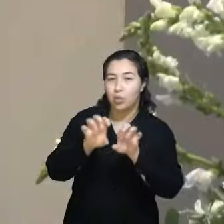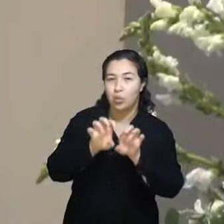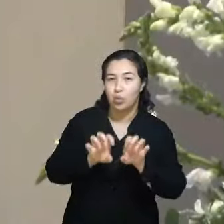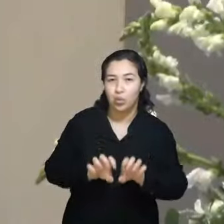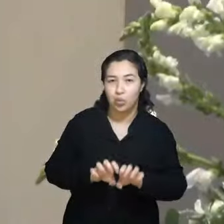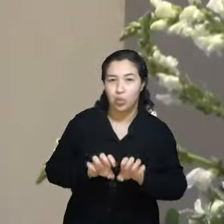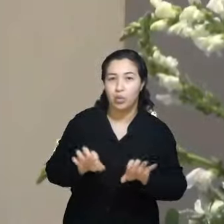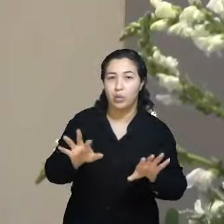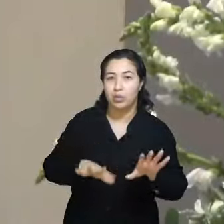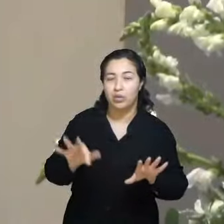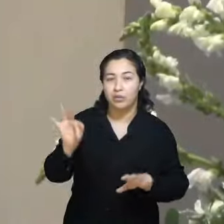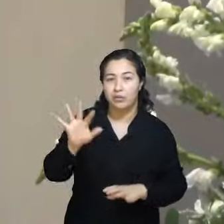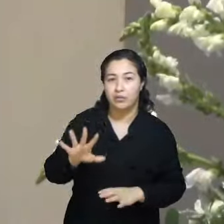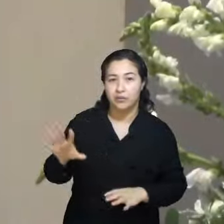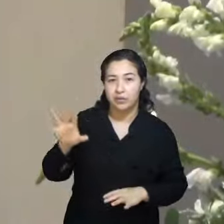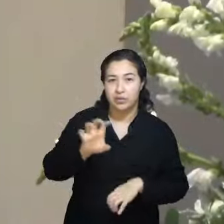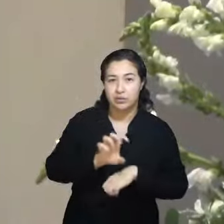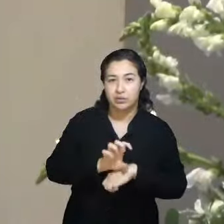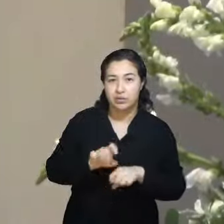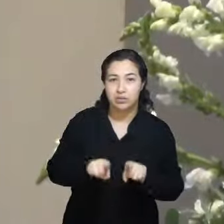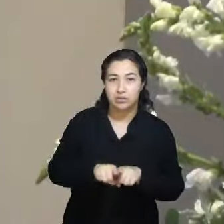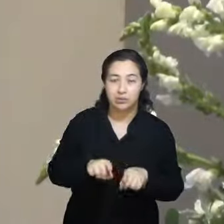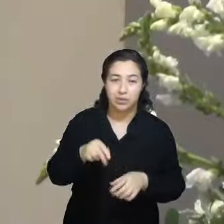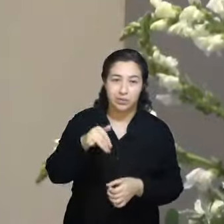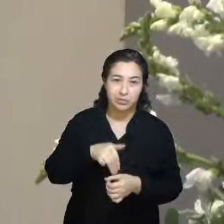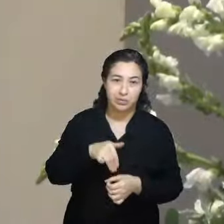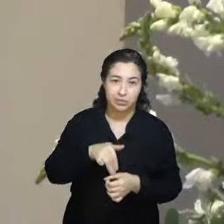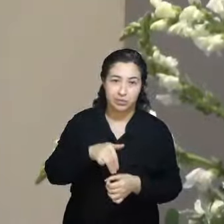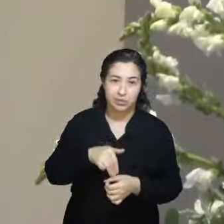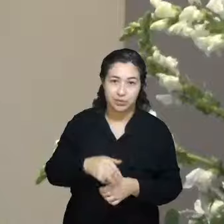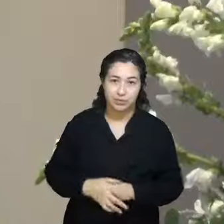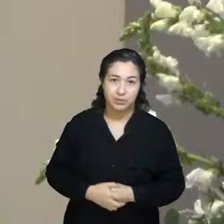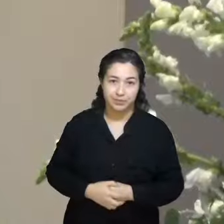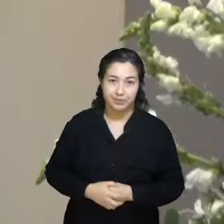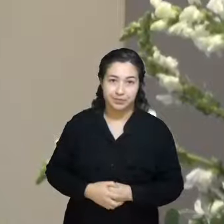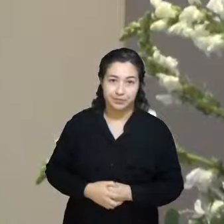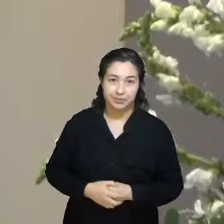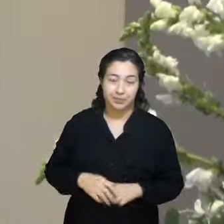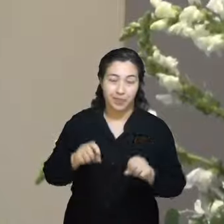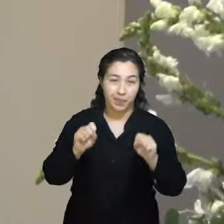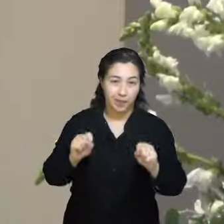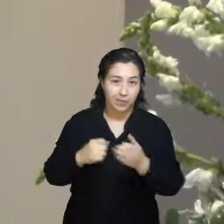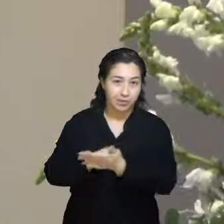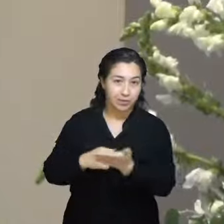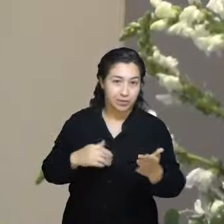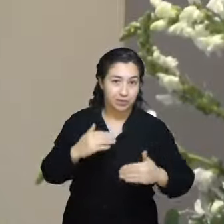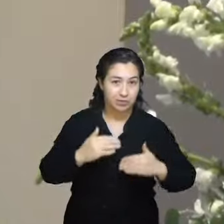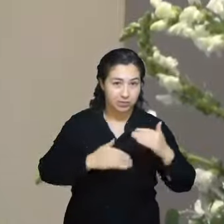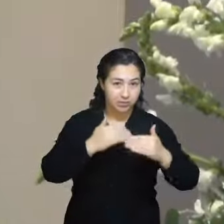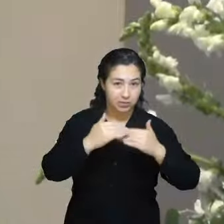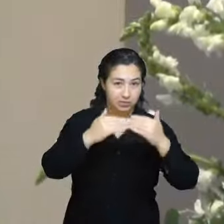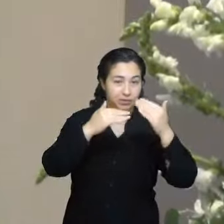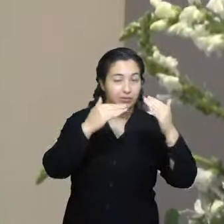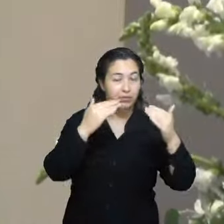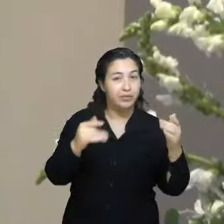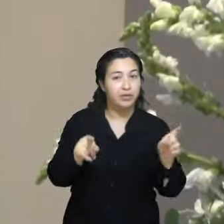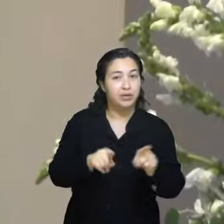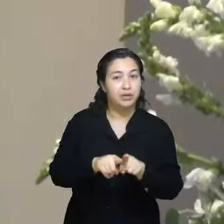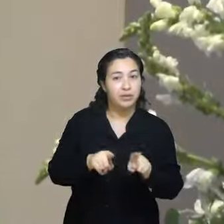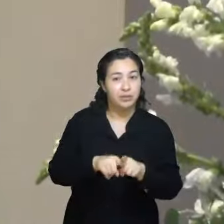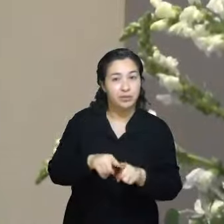Federativa de estados e municípios em dimensão capaz de lhes permitir o desenvolvimento e a definição